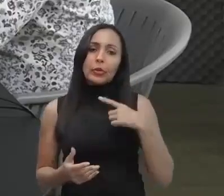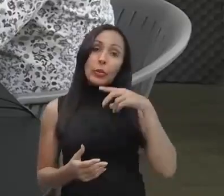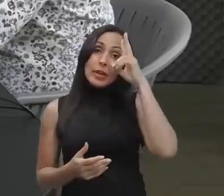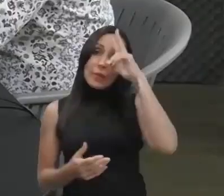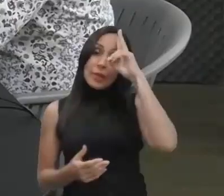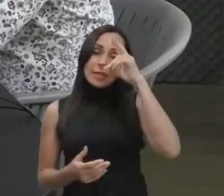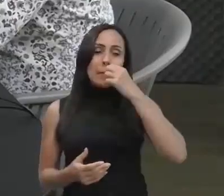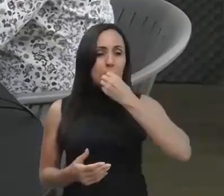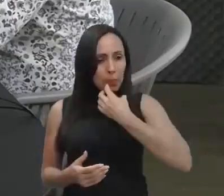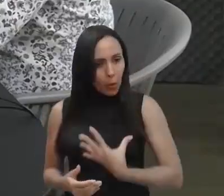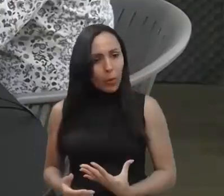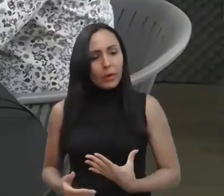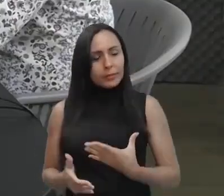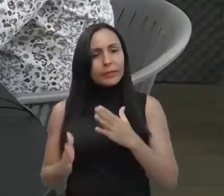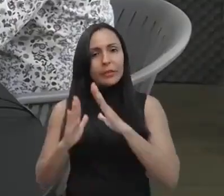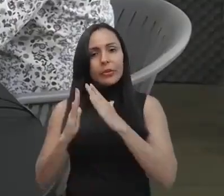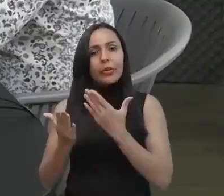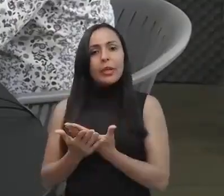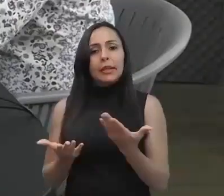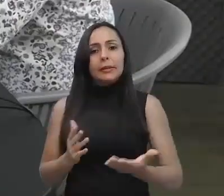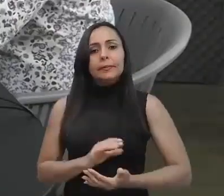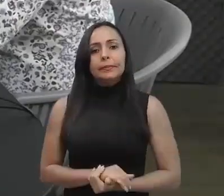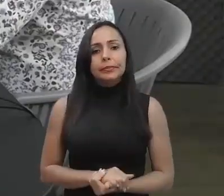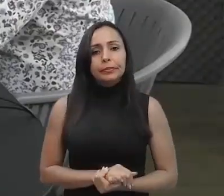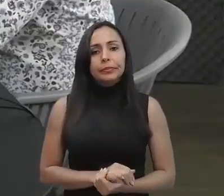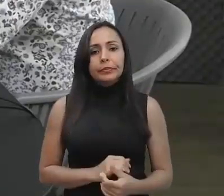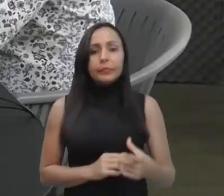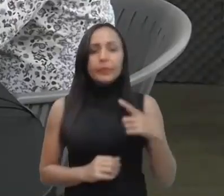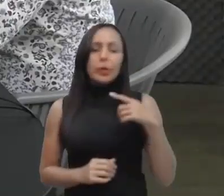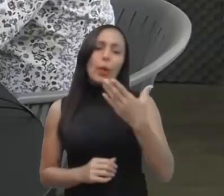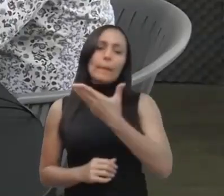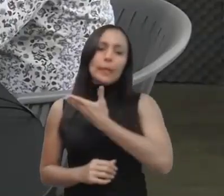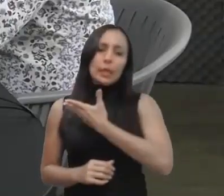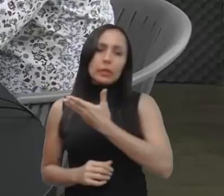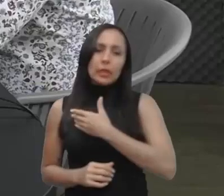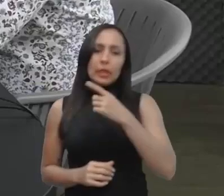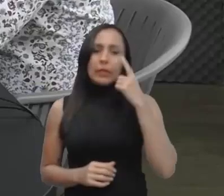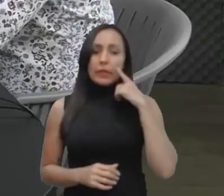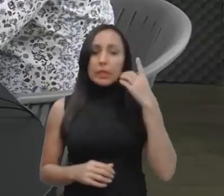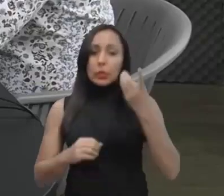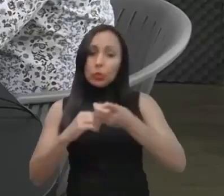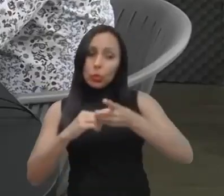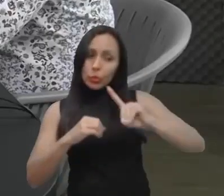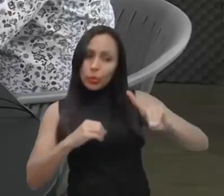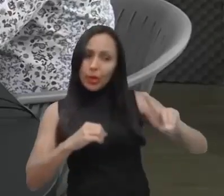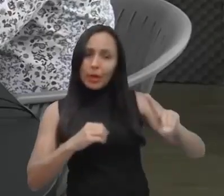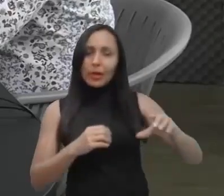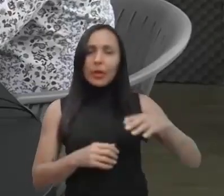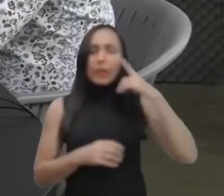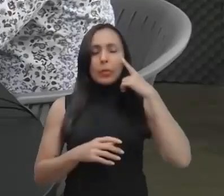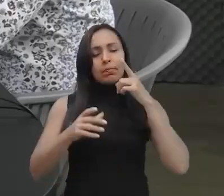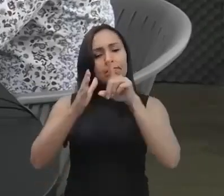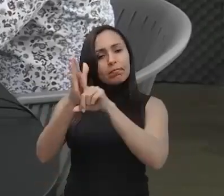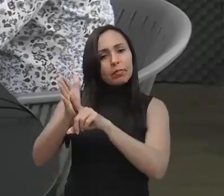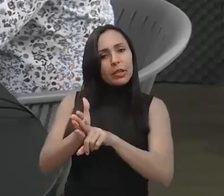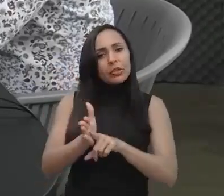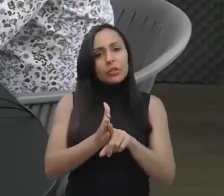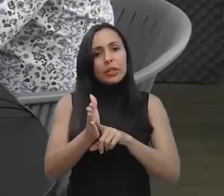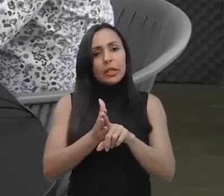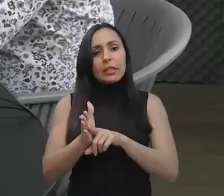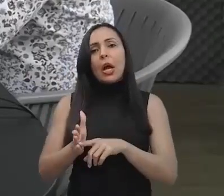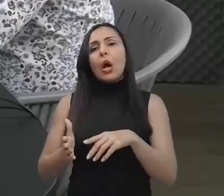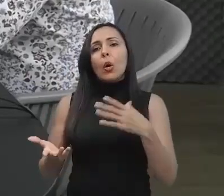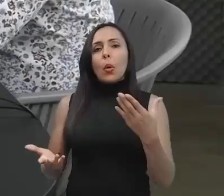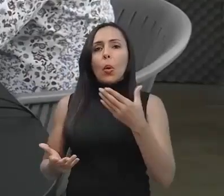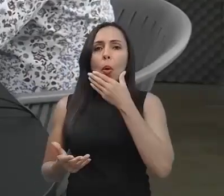daquela escola e tem uma colega minha que ela tava fazendo o doutorado dela e era uma pesquisa né com meninas lésbicas né que